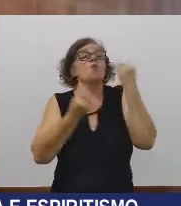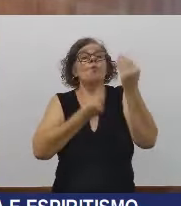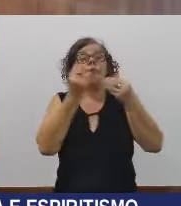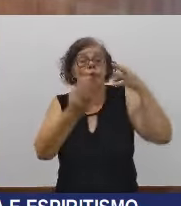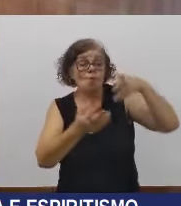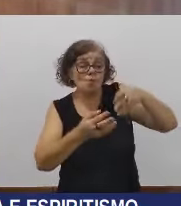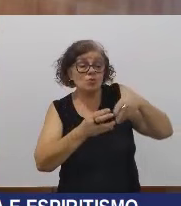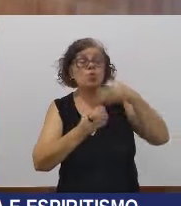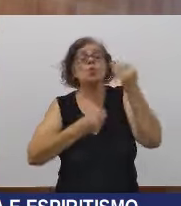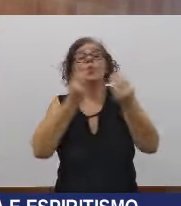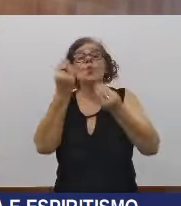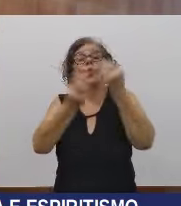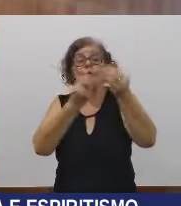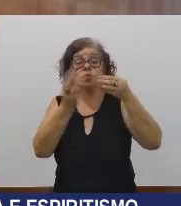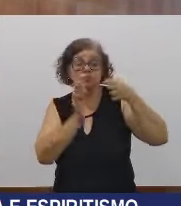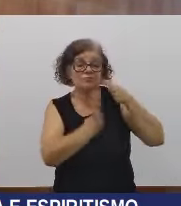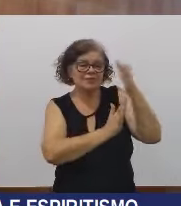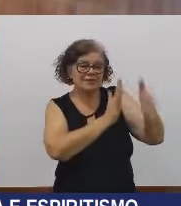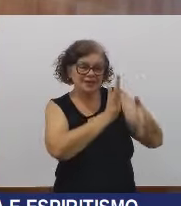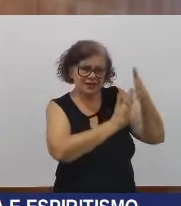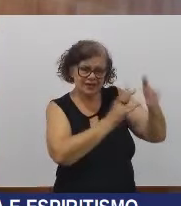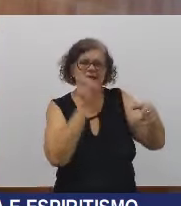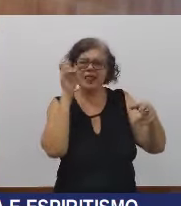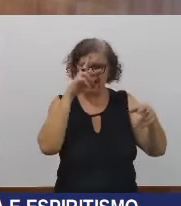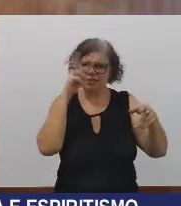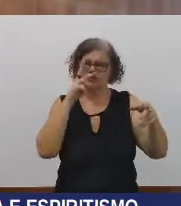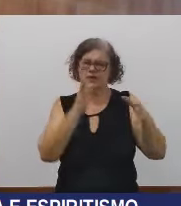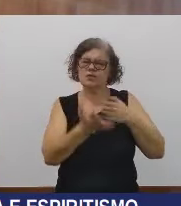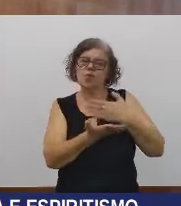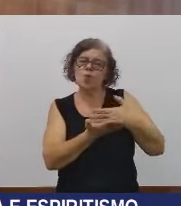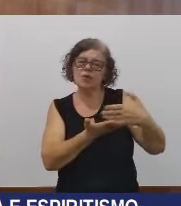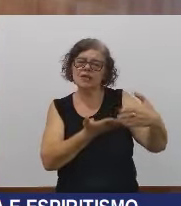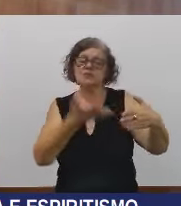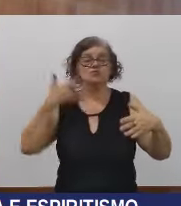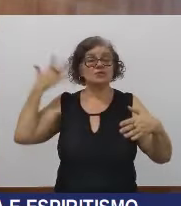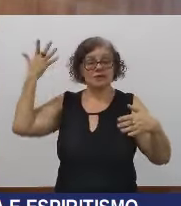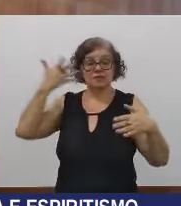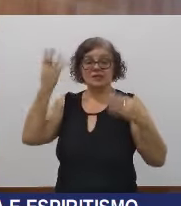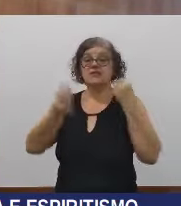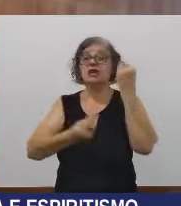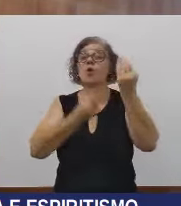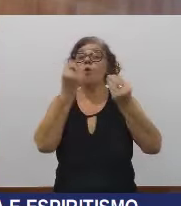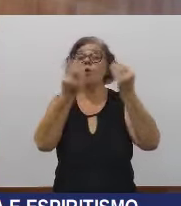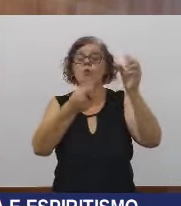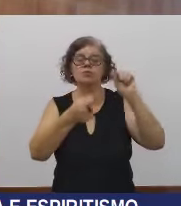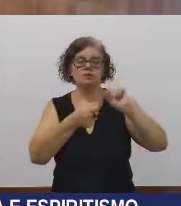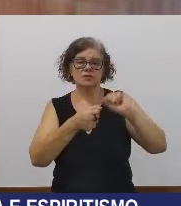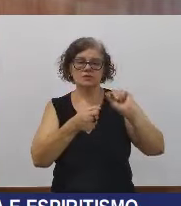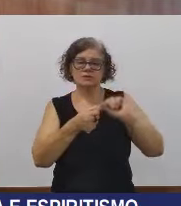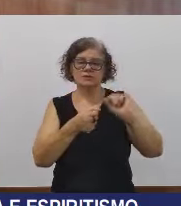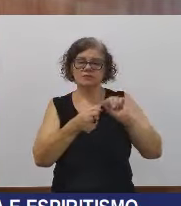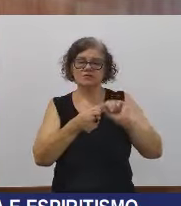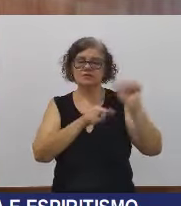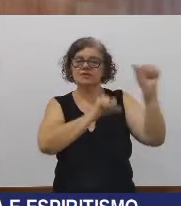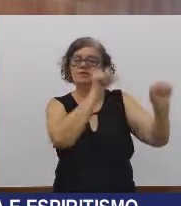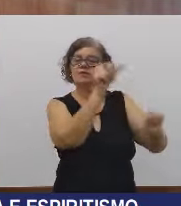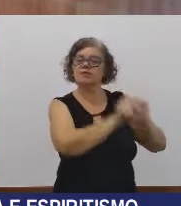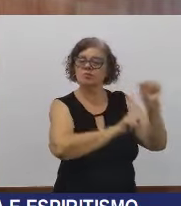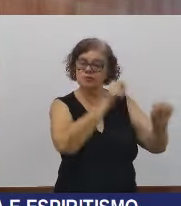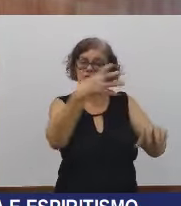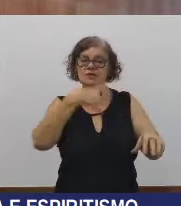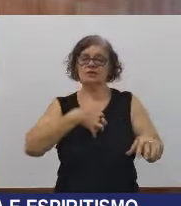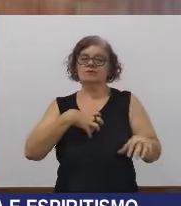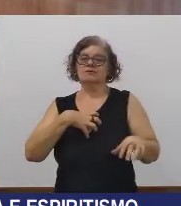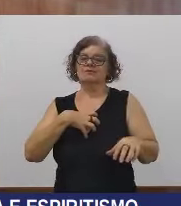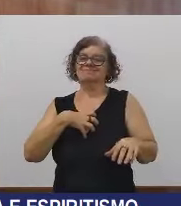pessoas que estão caminhando no vagão da vida conosco, como vamos fazer? Mas mudar as